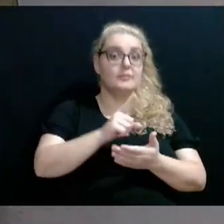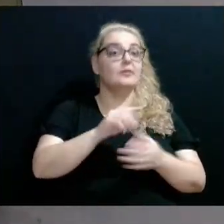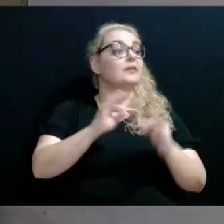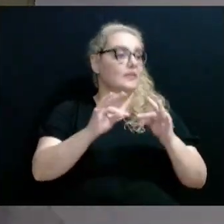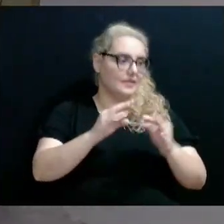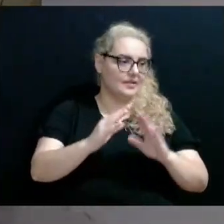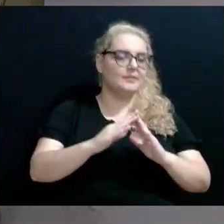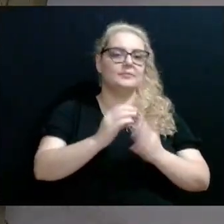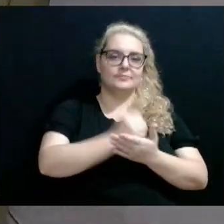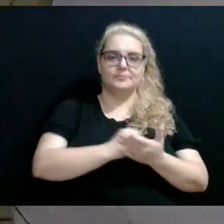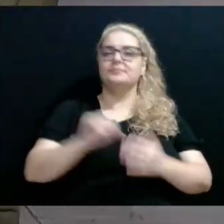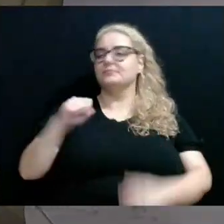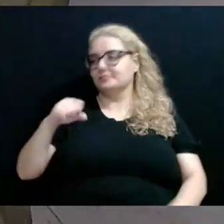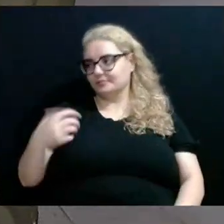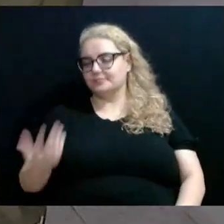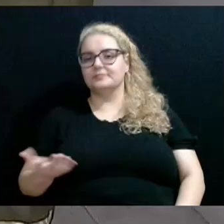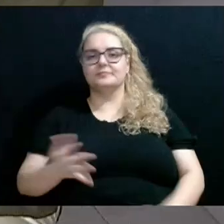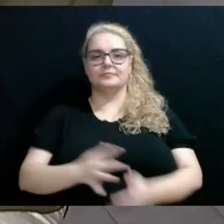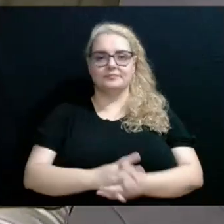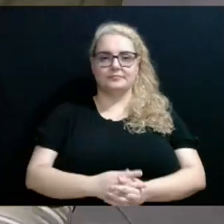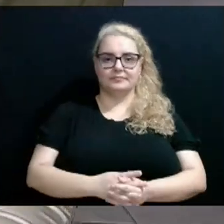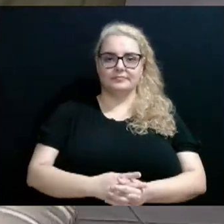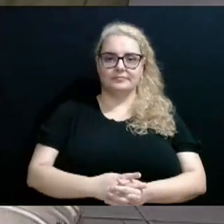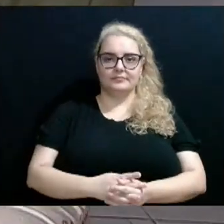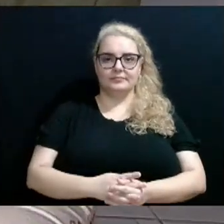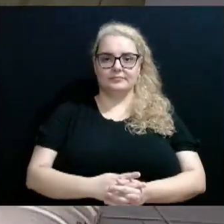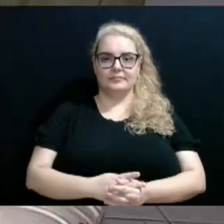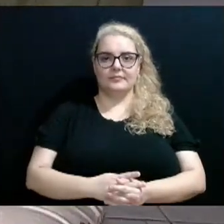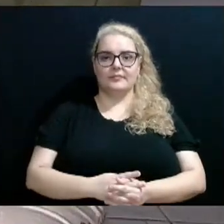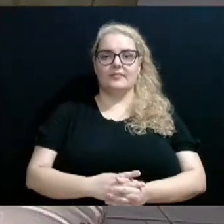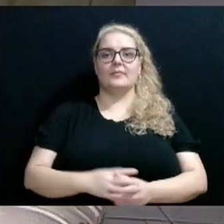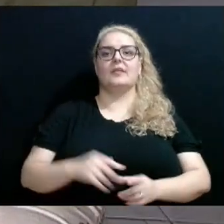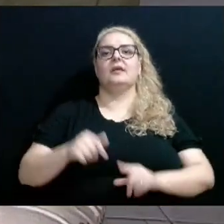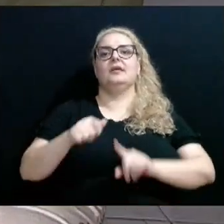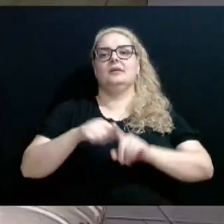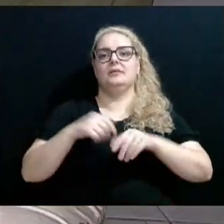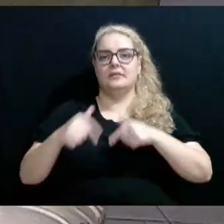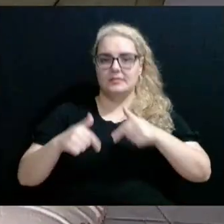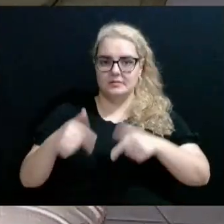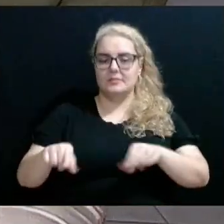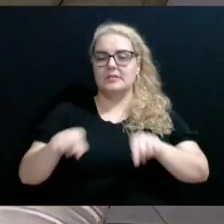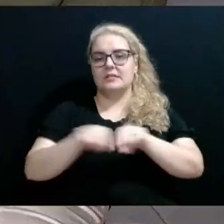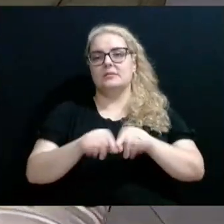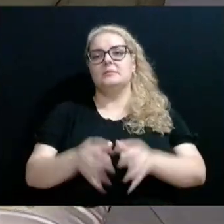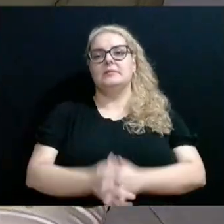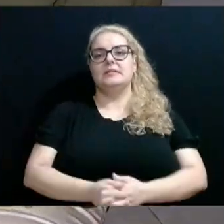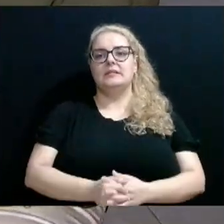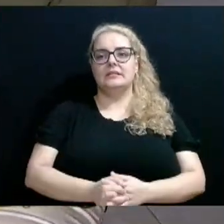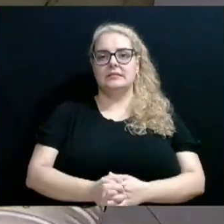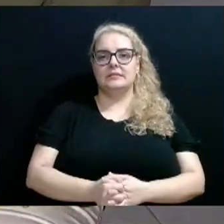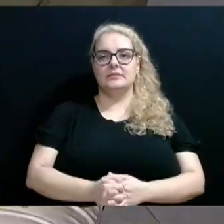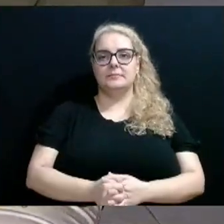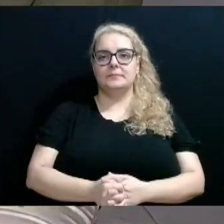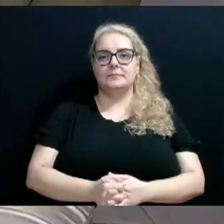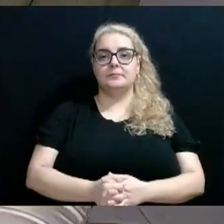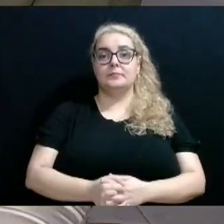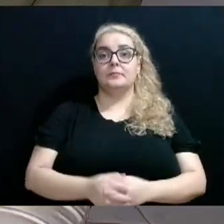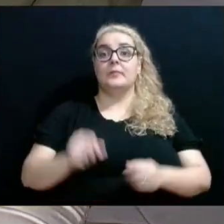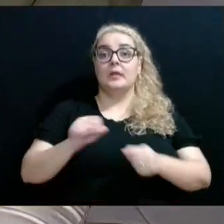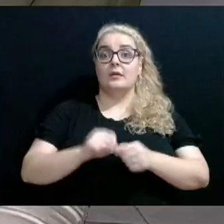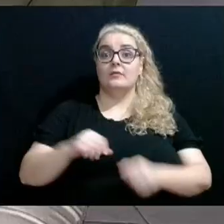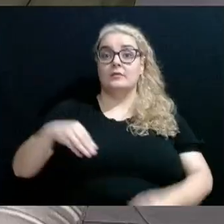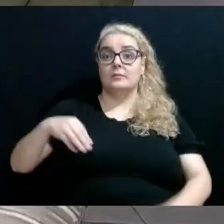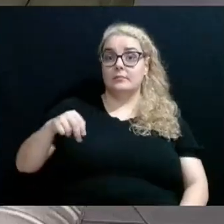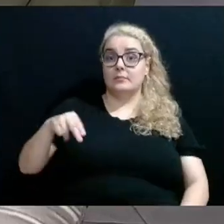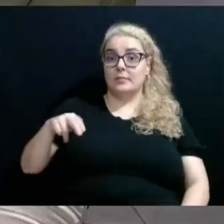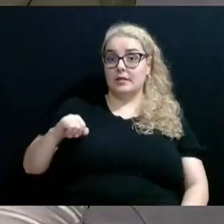de farmácia, isso. E Trabalhou nesse meio com tempo isso? trabalhei com isso também. Fazia manipulação de sólido